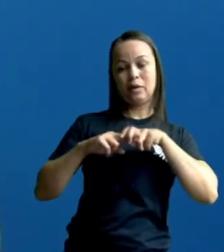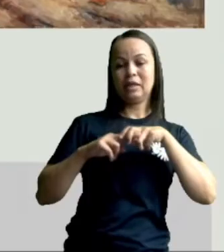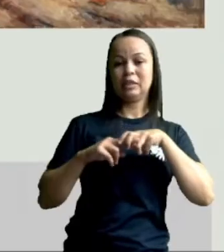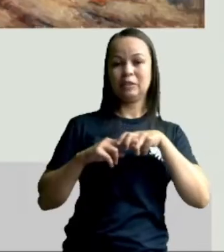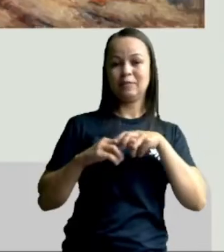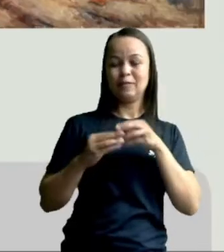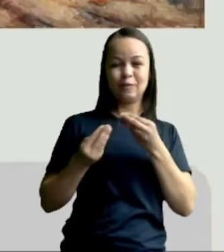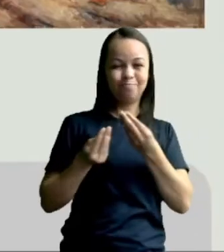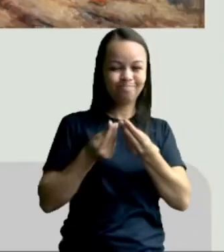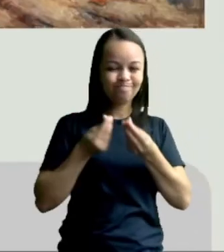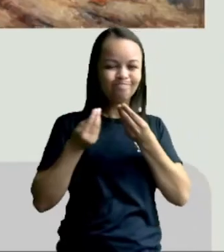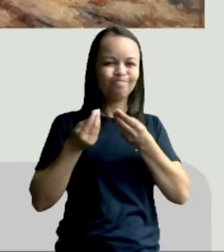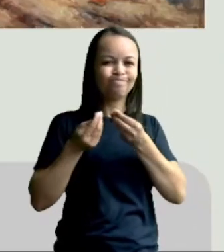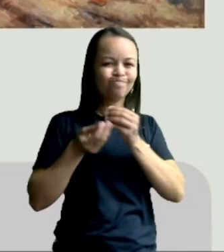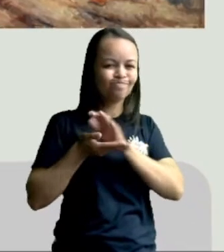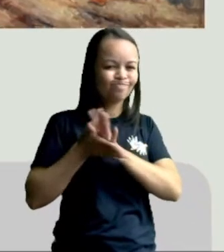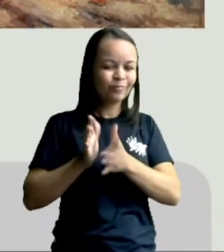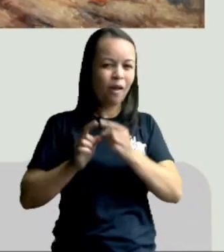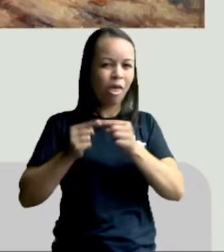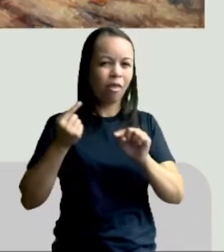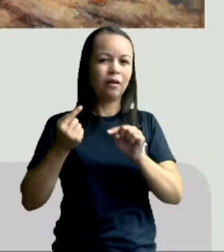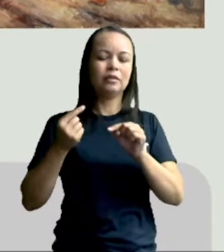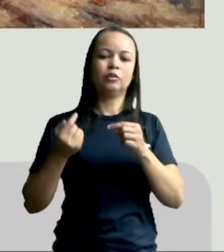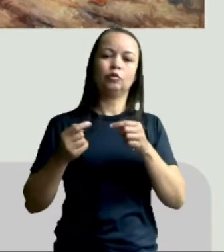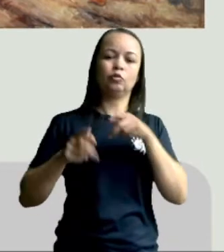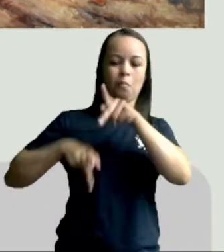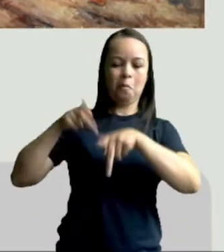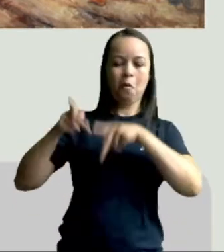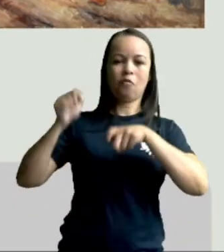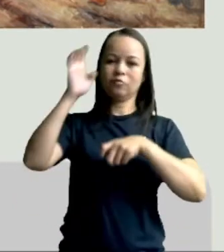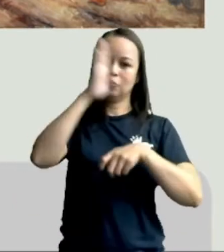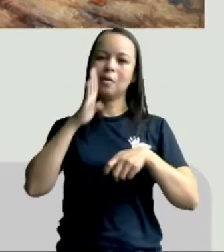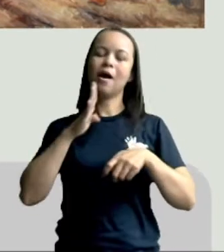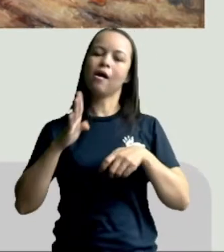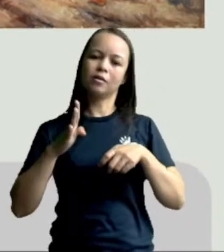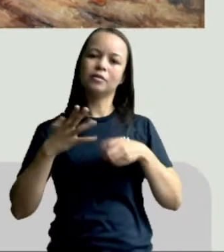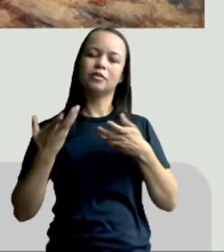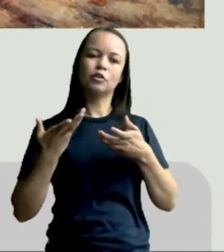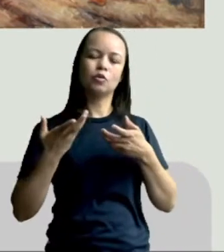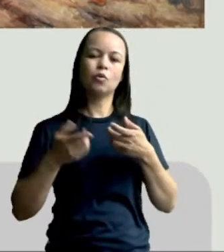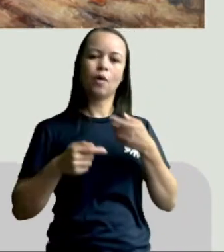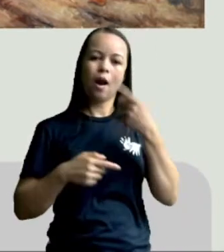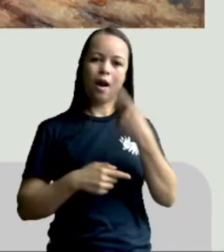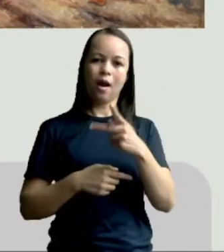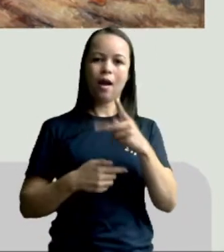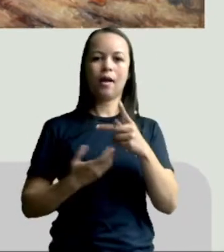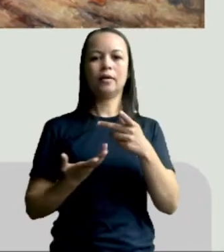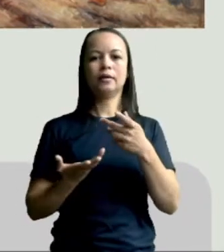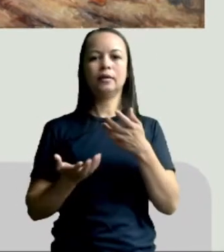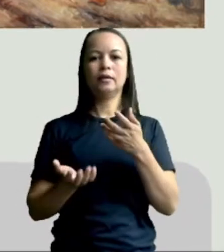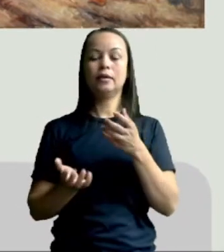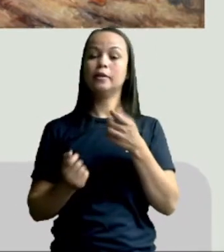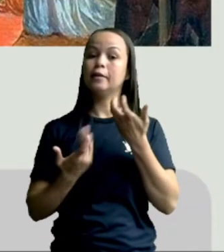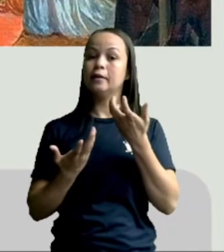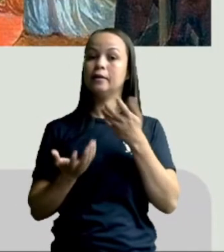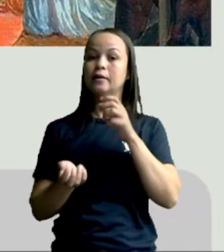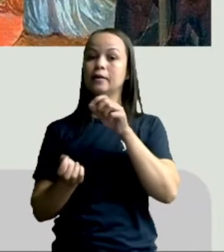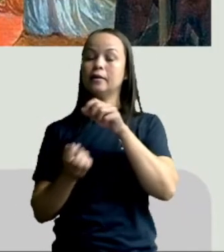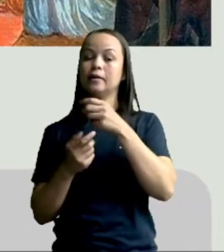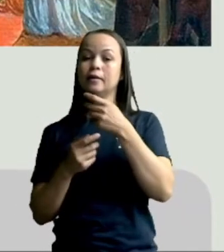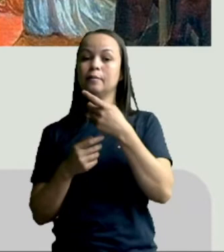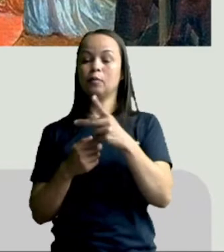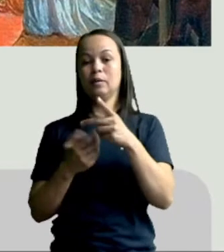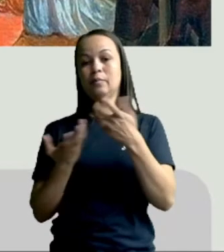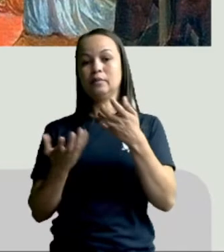insatisfação, né, do povo daqui, brasileiro, propriamente dito aqui em Portugal. Aí, vê o